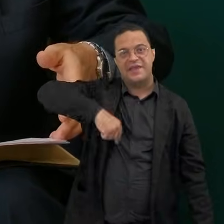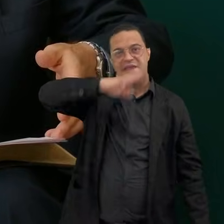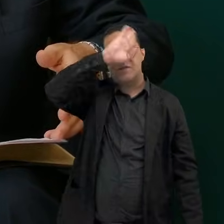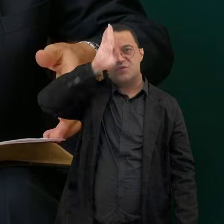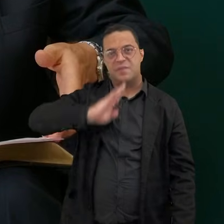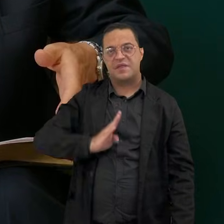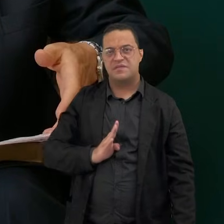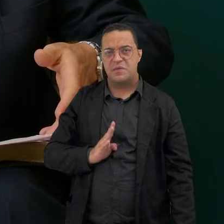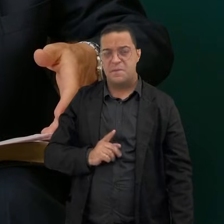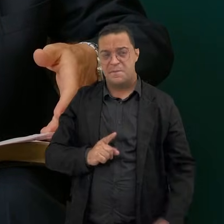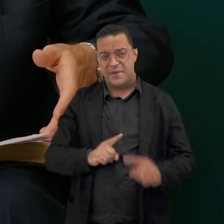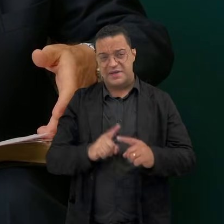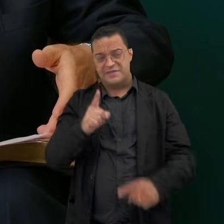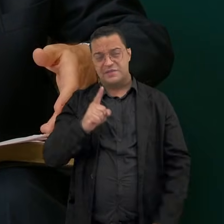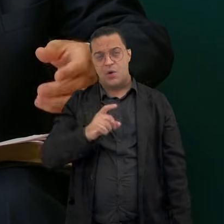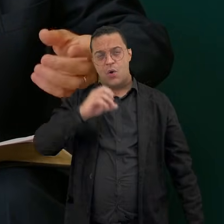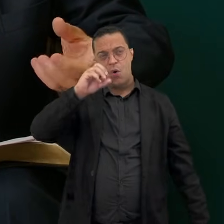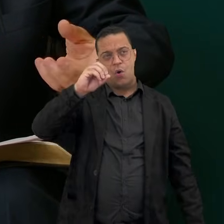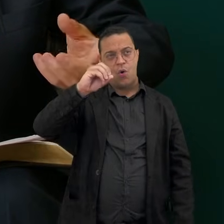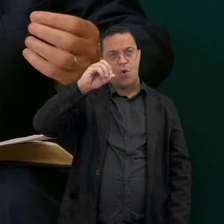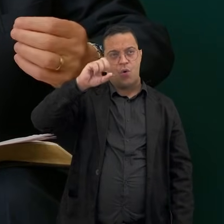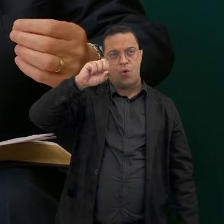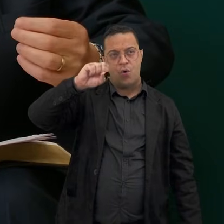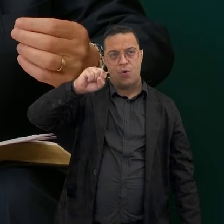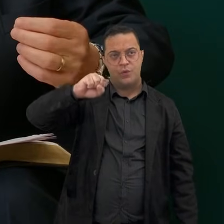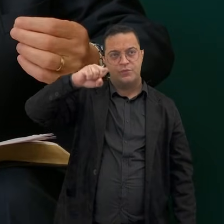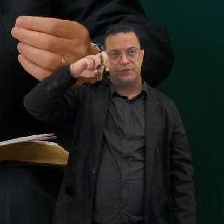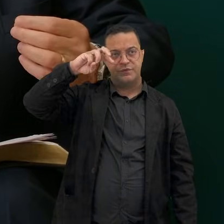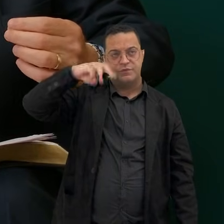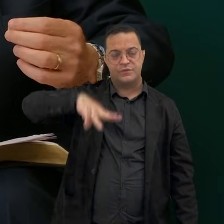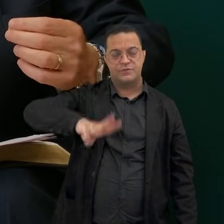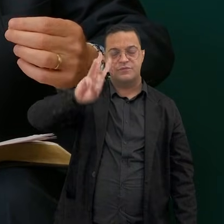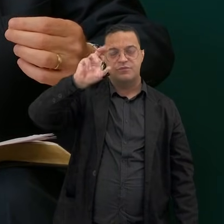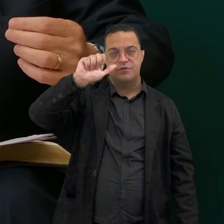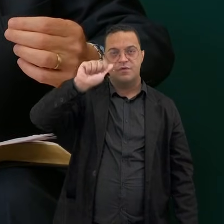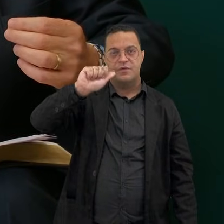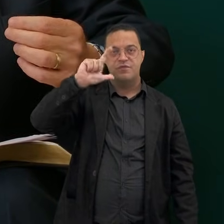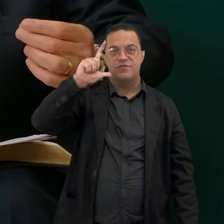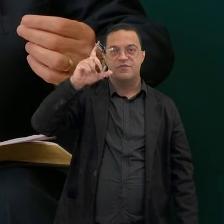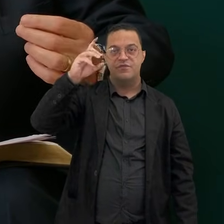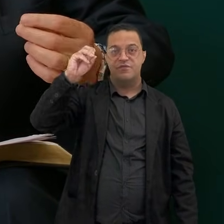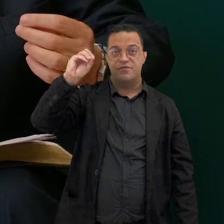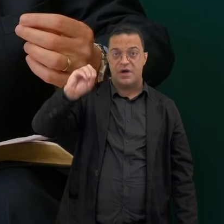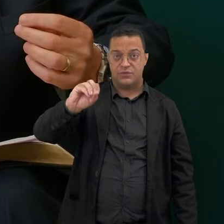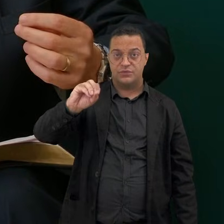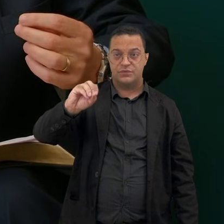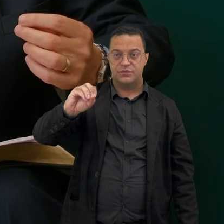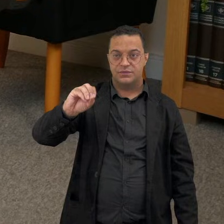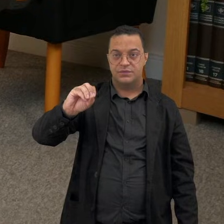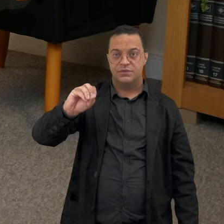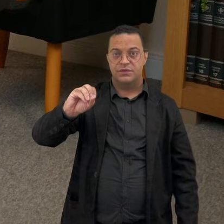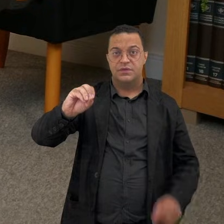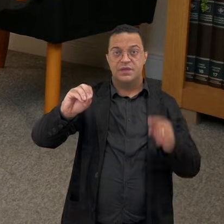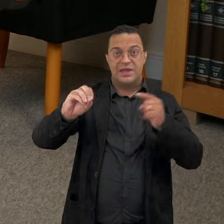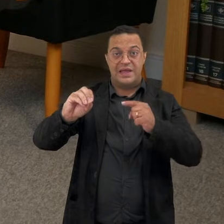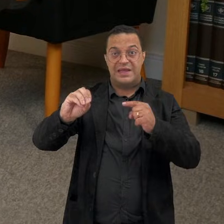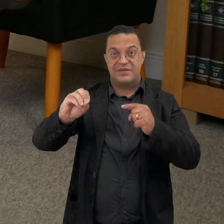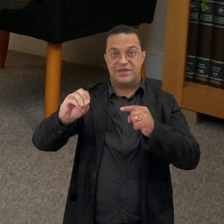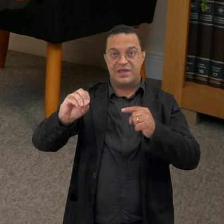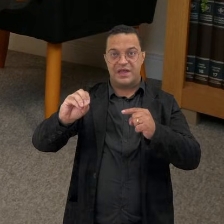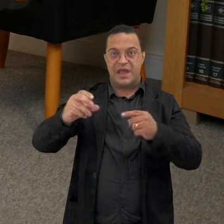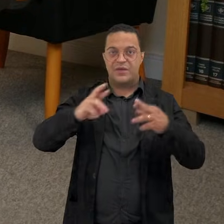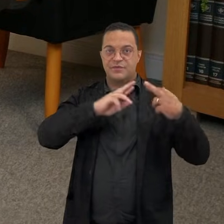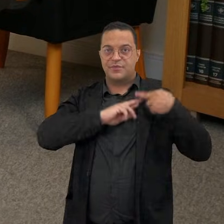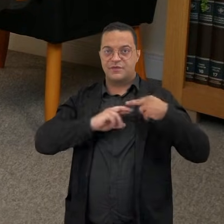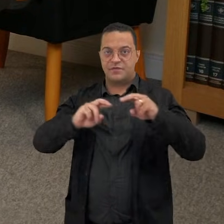da profecia, e ele consultou um amigo dele, que era advogado internacional,